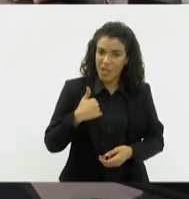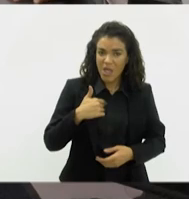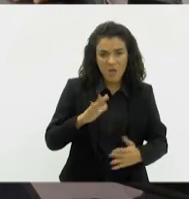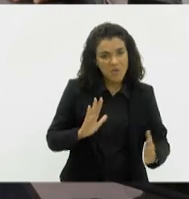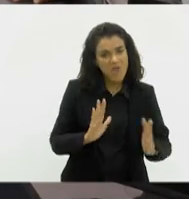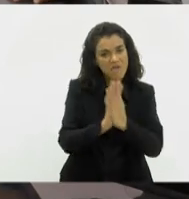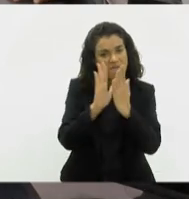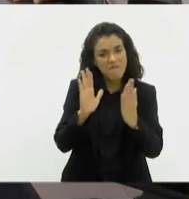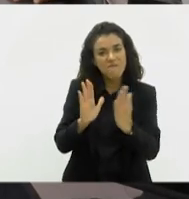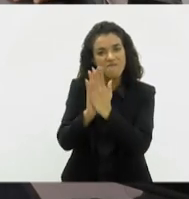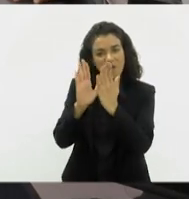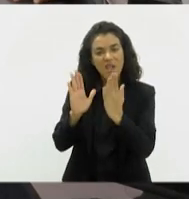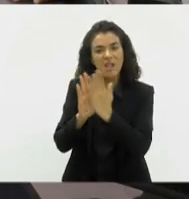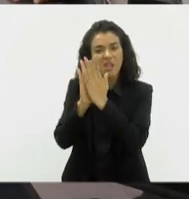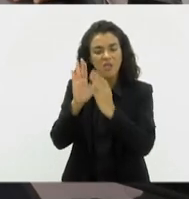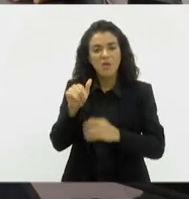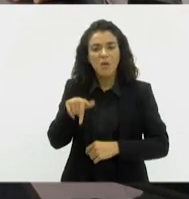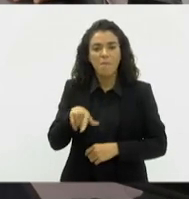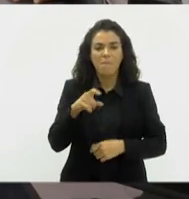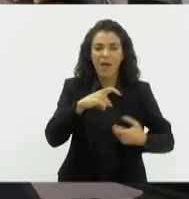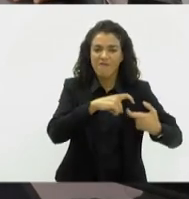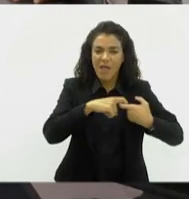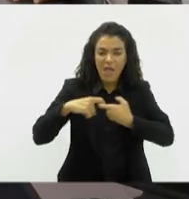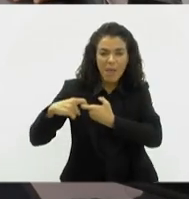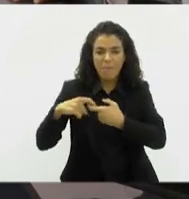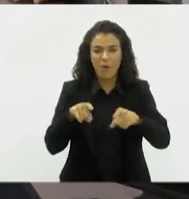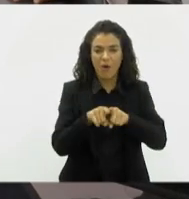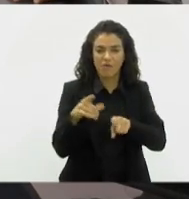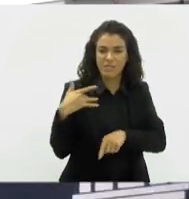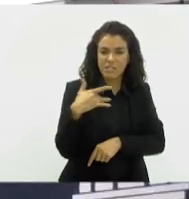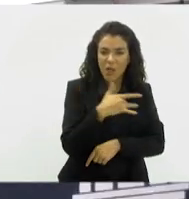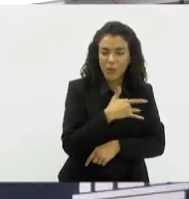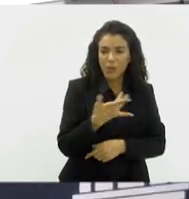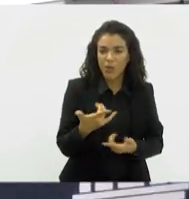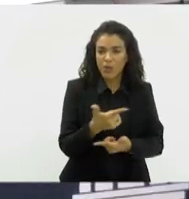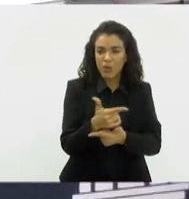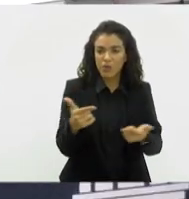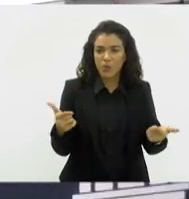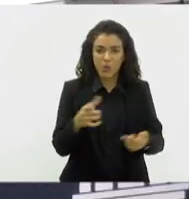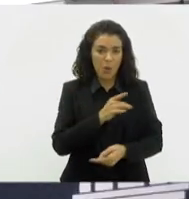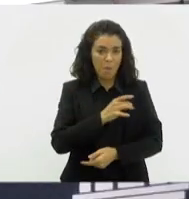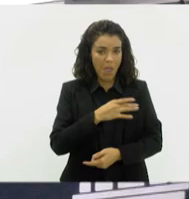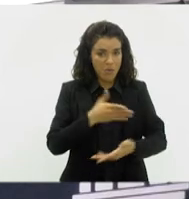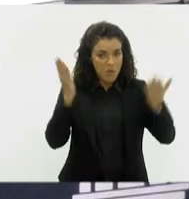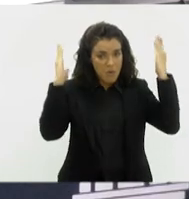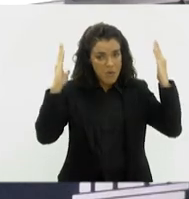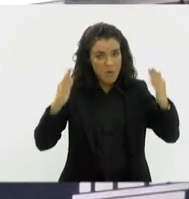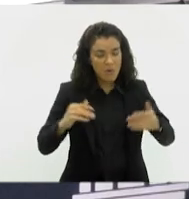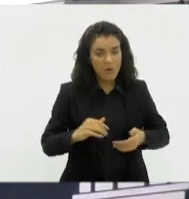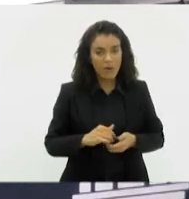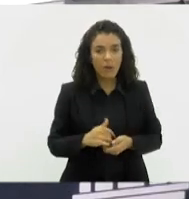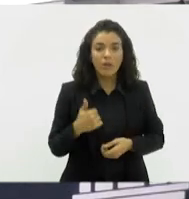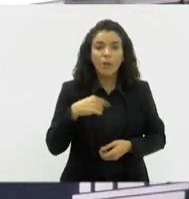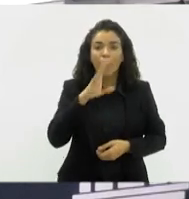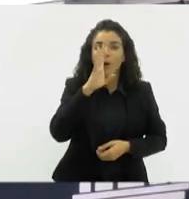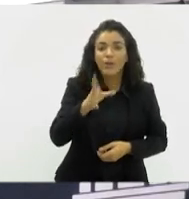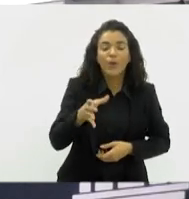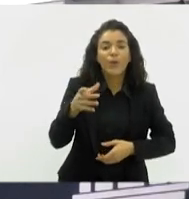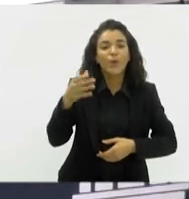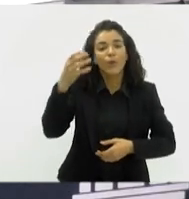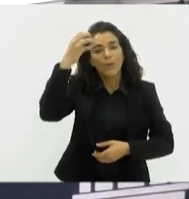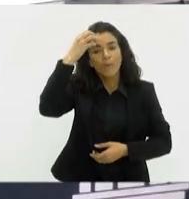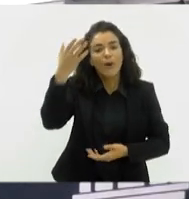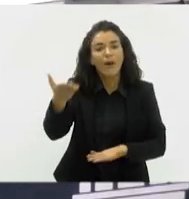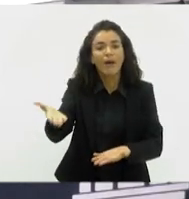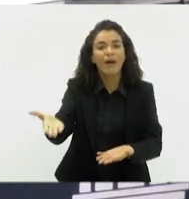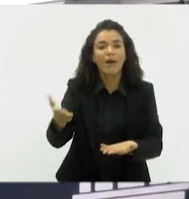aqui no Rio de Janeiro. Máfia do reboque, máfia da saúde, máfia de tudo. E não tenho medo, porra. Vossa Excelência não pode culpabilizar as vítimas. Não é falta de